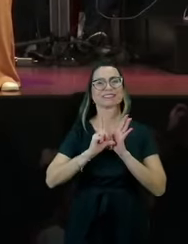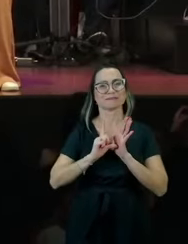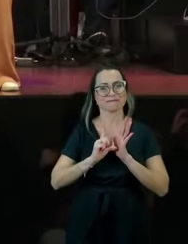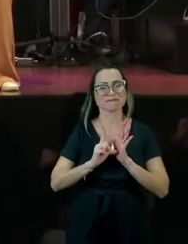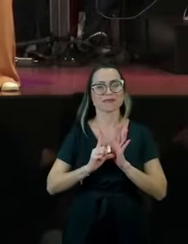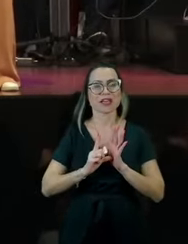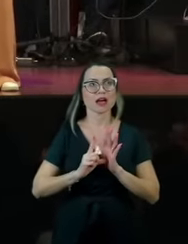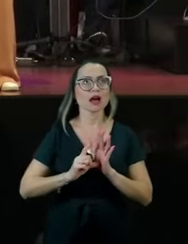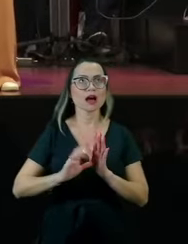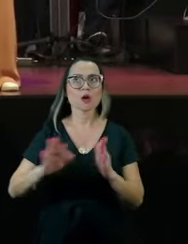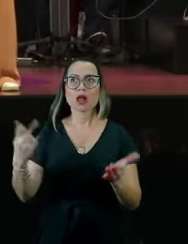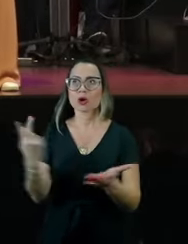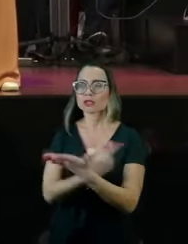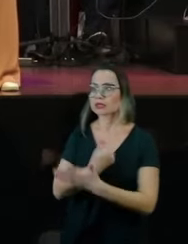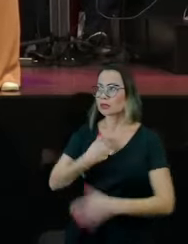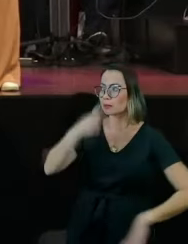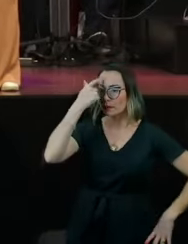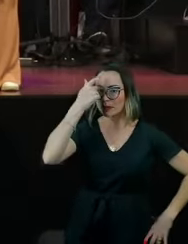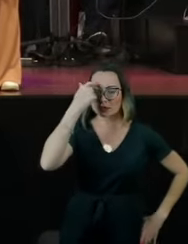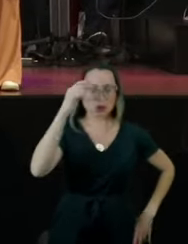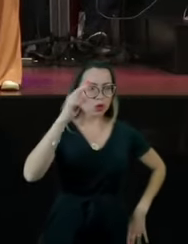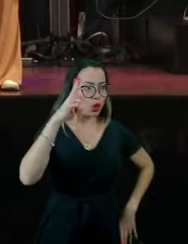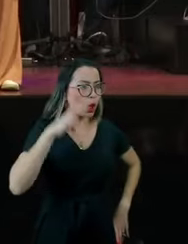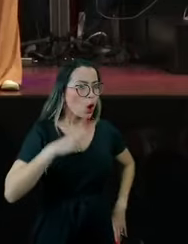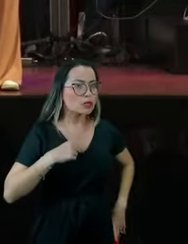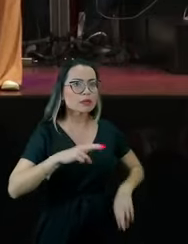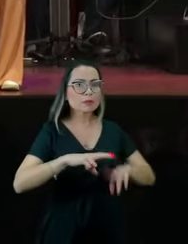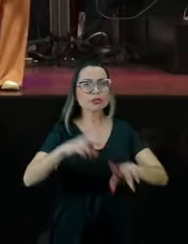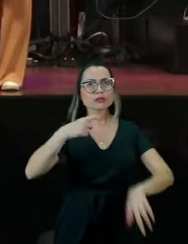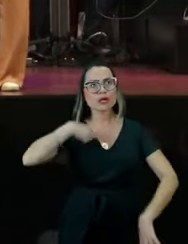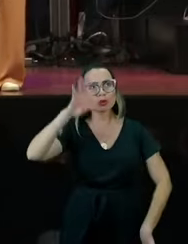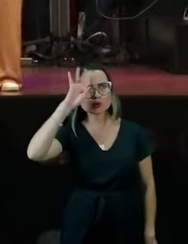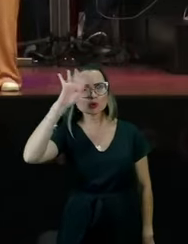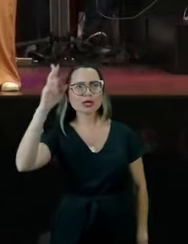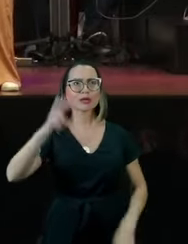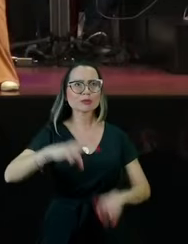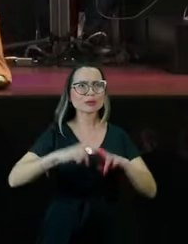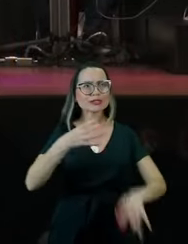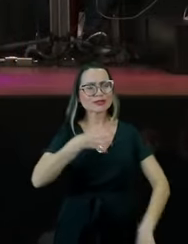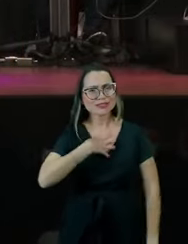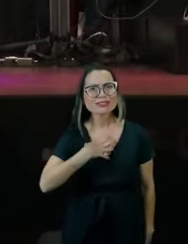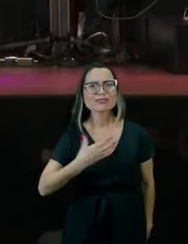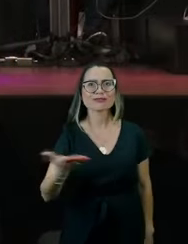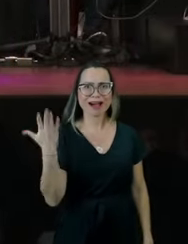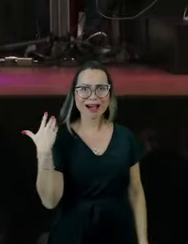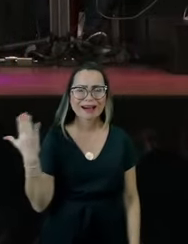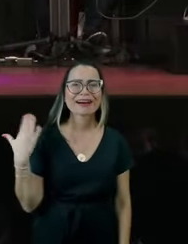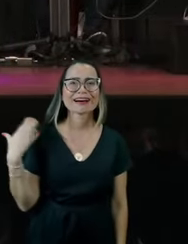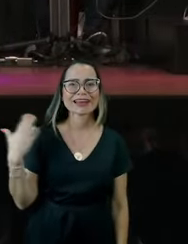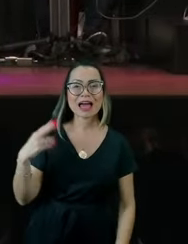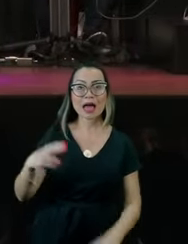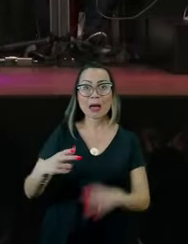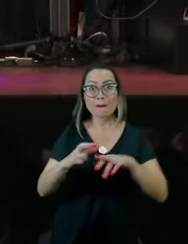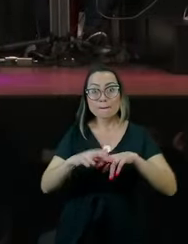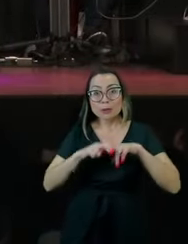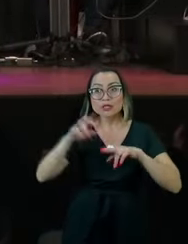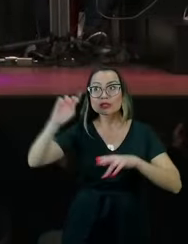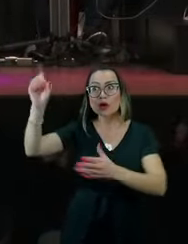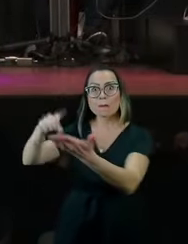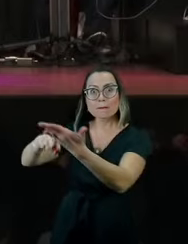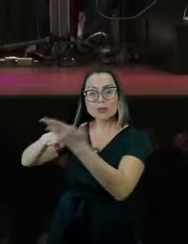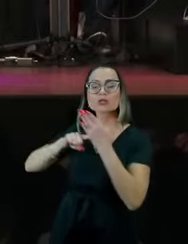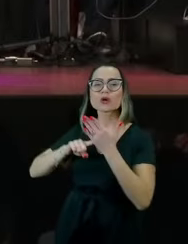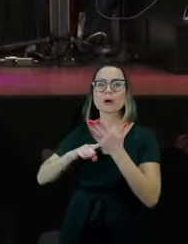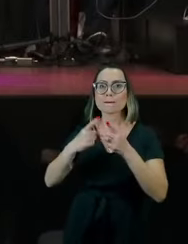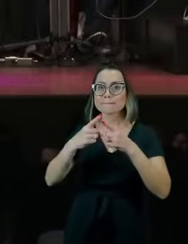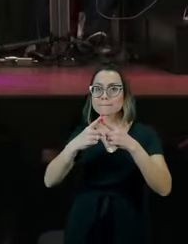era por isso que eu estava sonhando com aquilo, era por isso que eu estava sentindo isso, era por isso que Deus mostrou aquela situação. Mas geralmente as